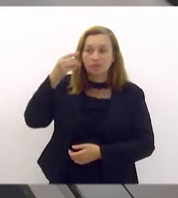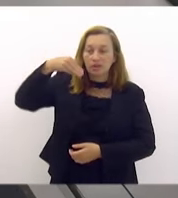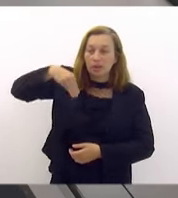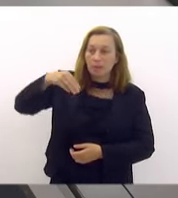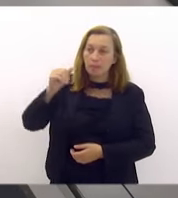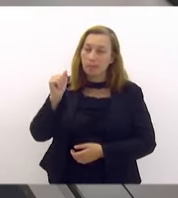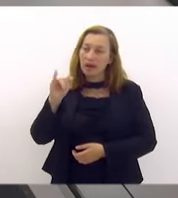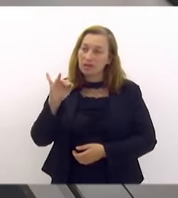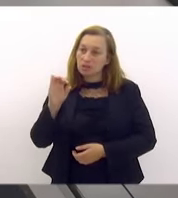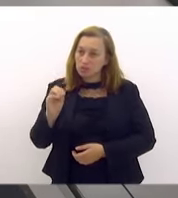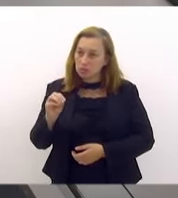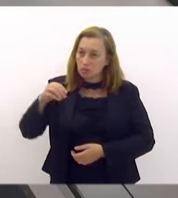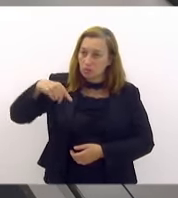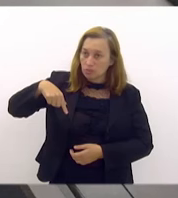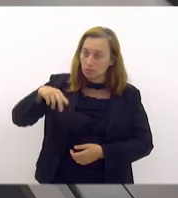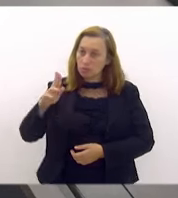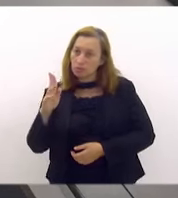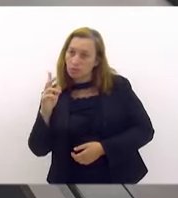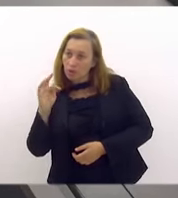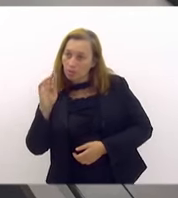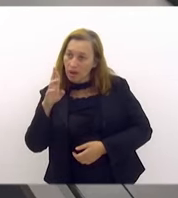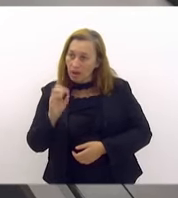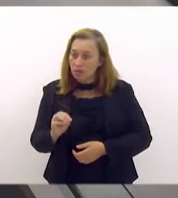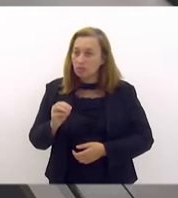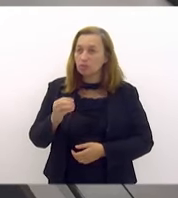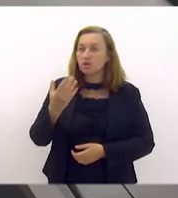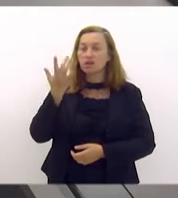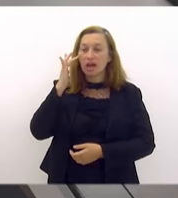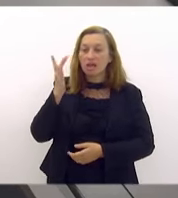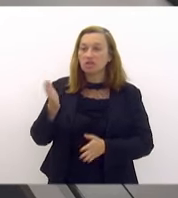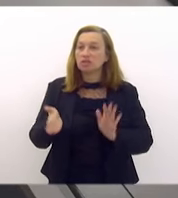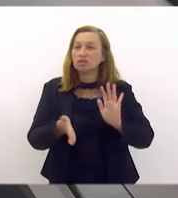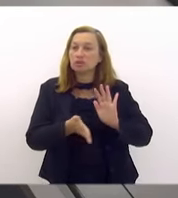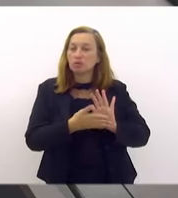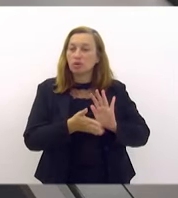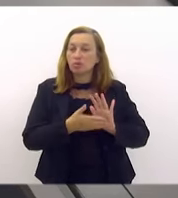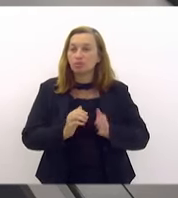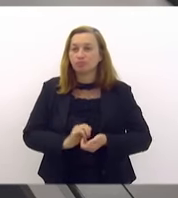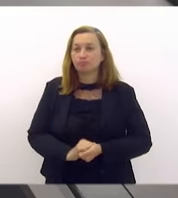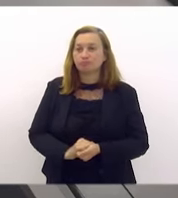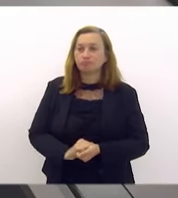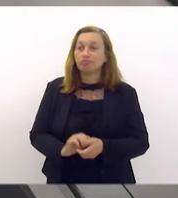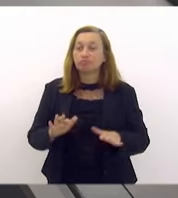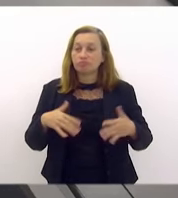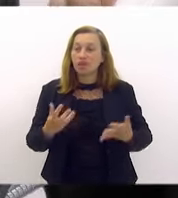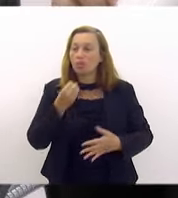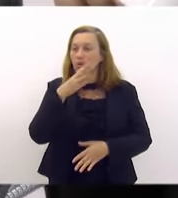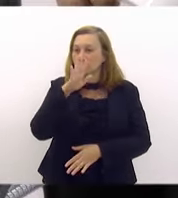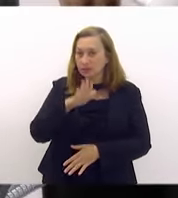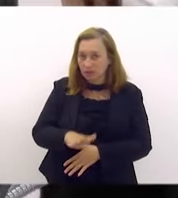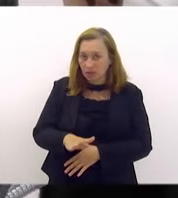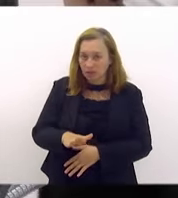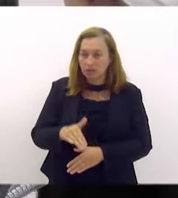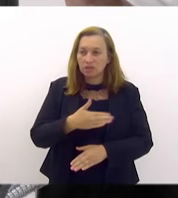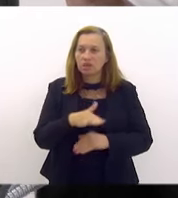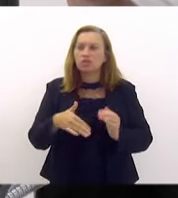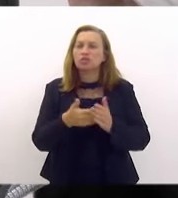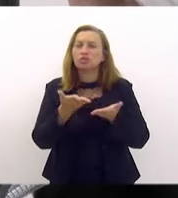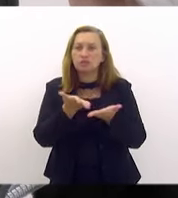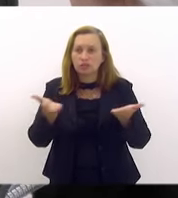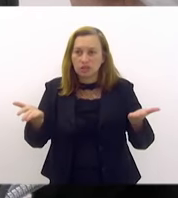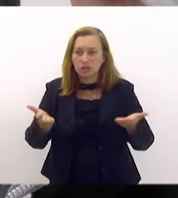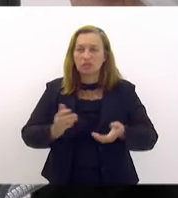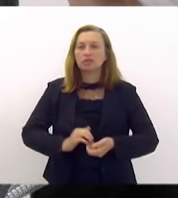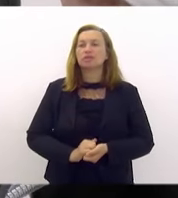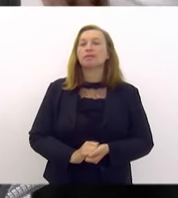Gualberto que o que acha desse cronograma proposto bom bom Boa tarde a todos os